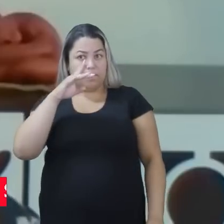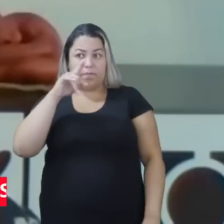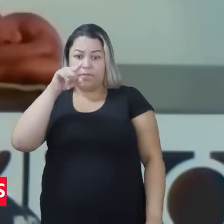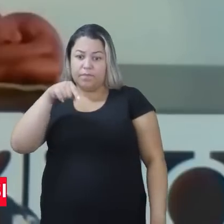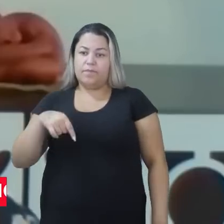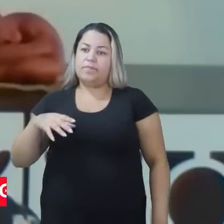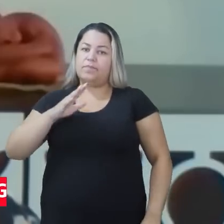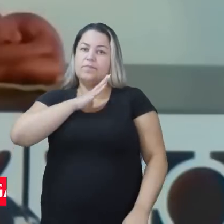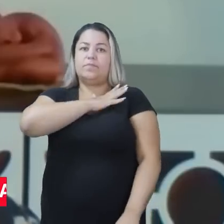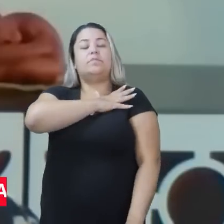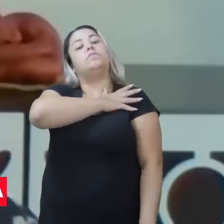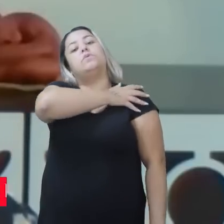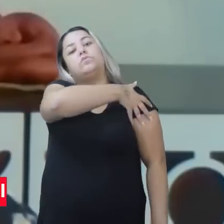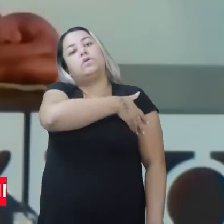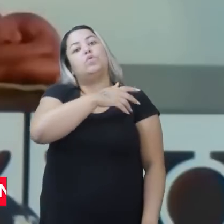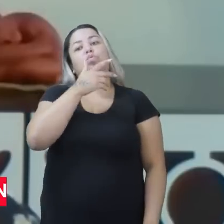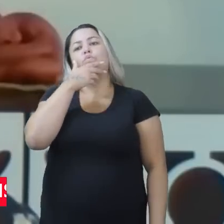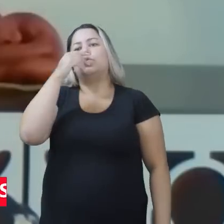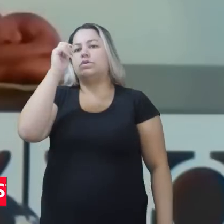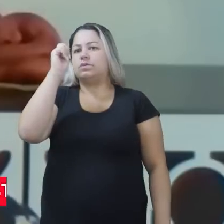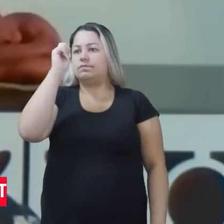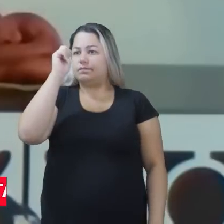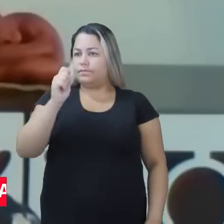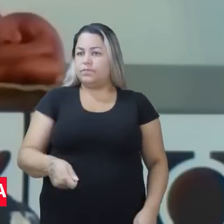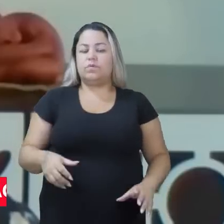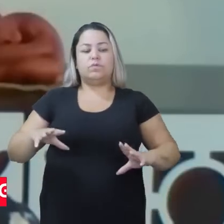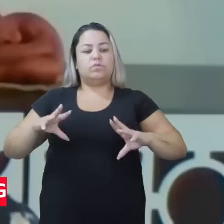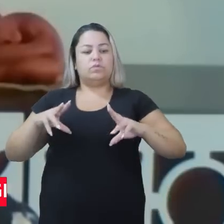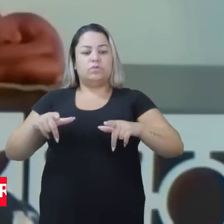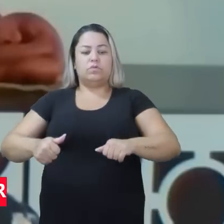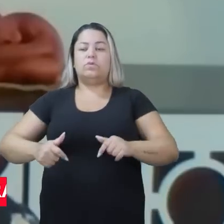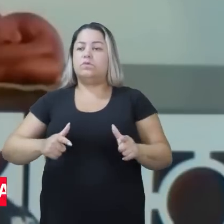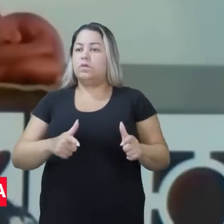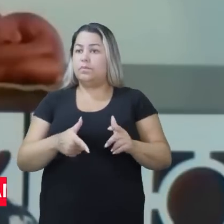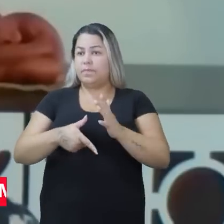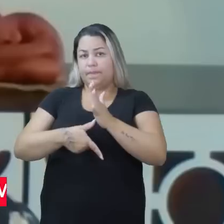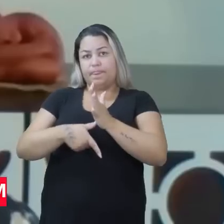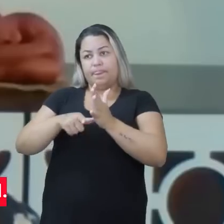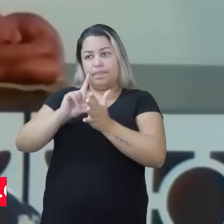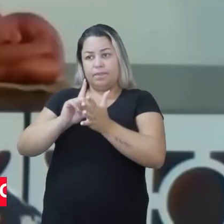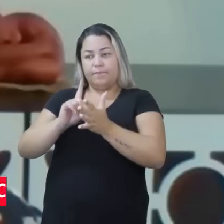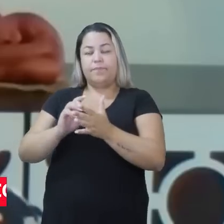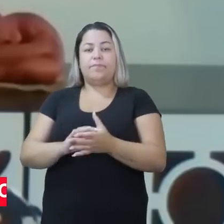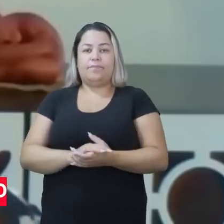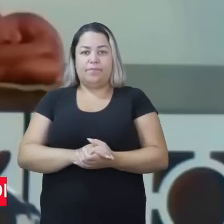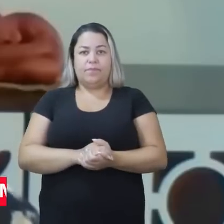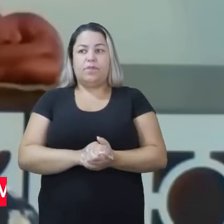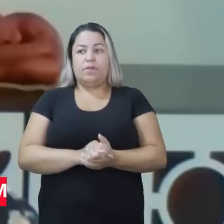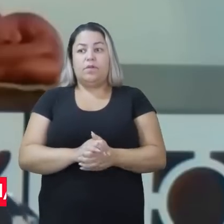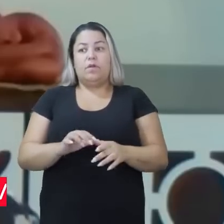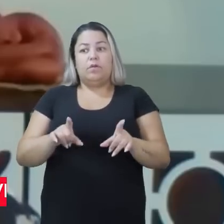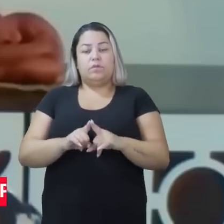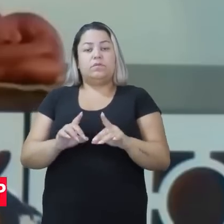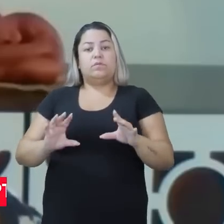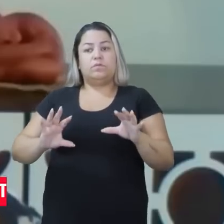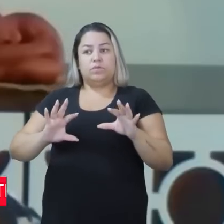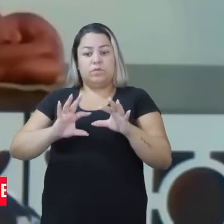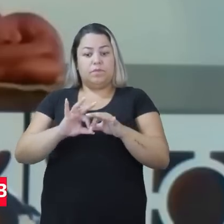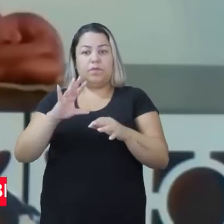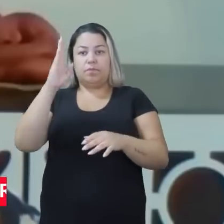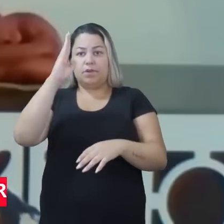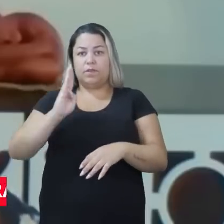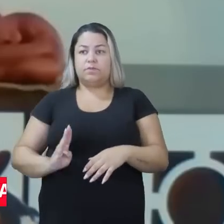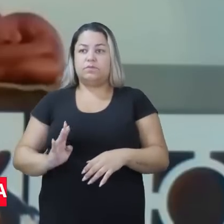na ditadura de 64, seja em todas as anteriores, digamos, repúblicas oligárquicas que o país